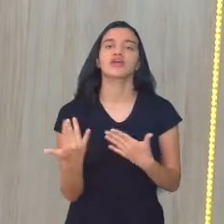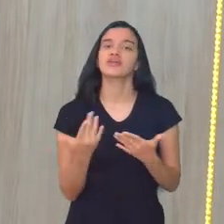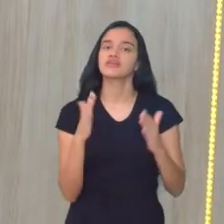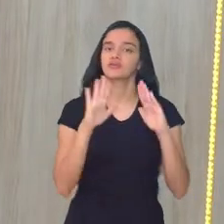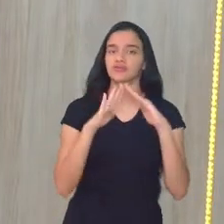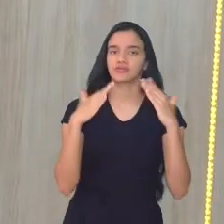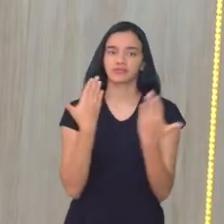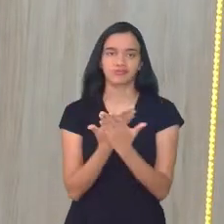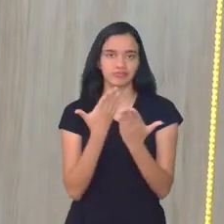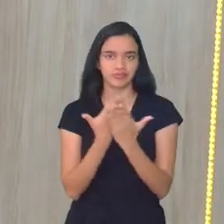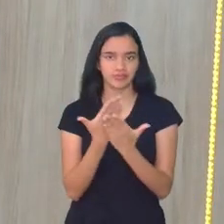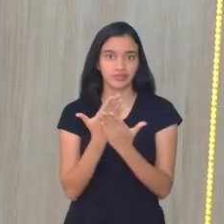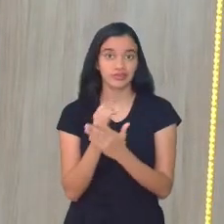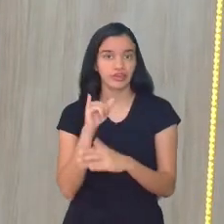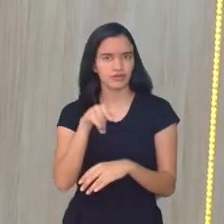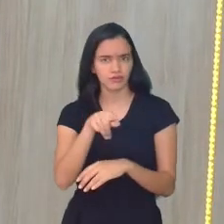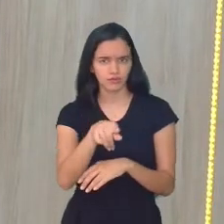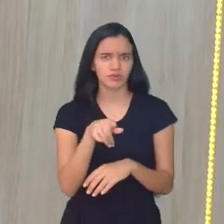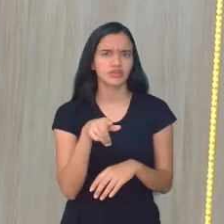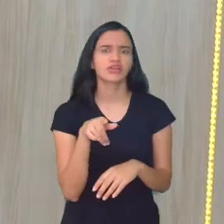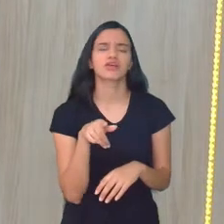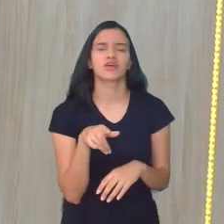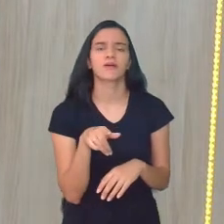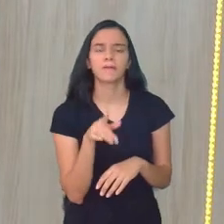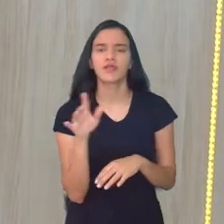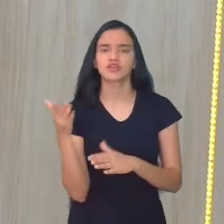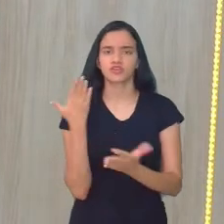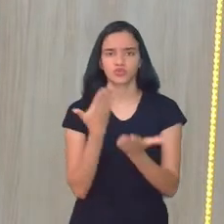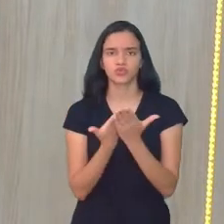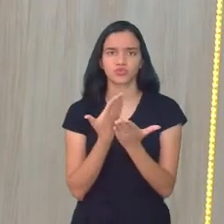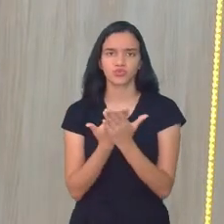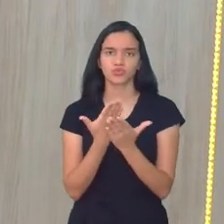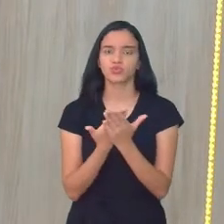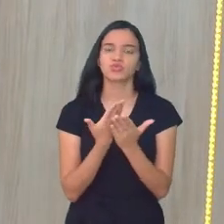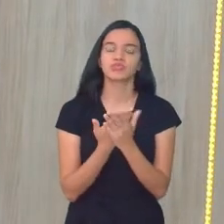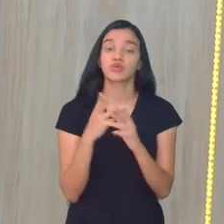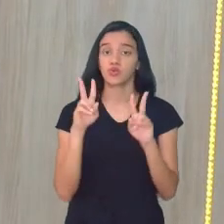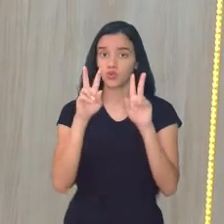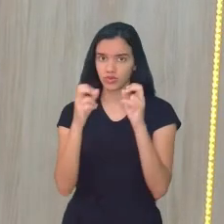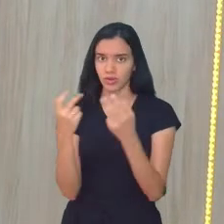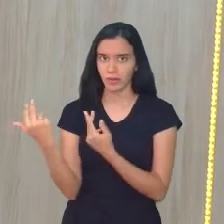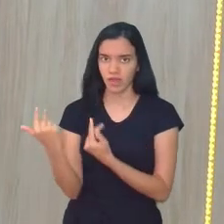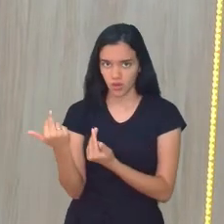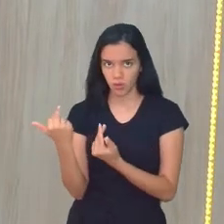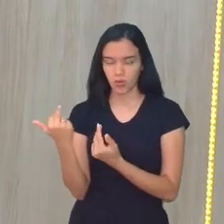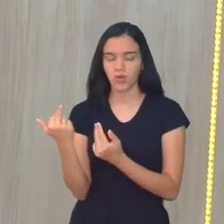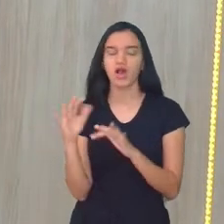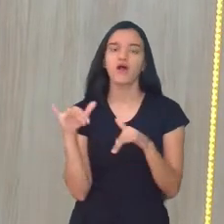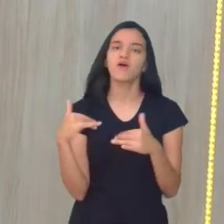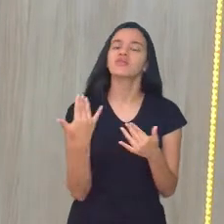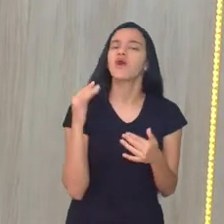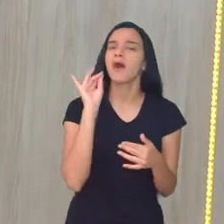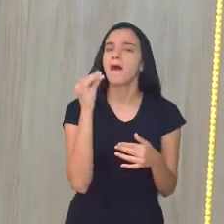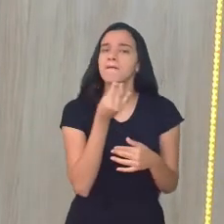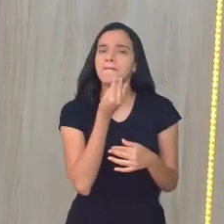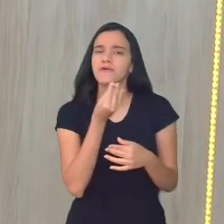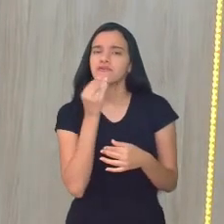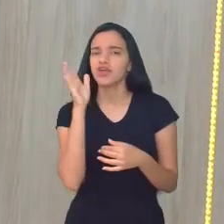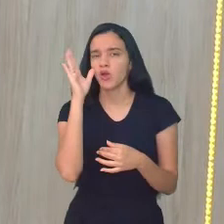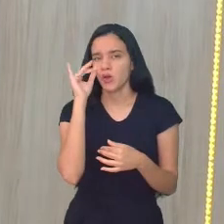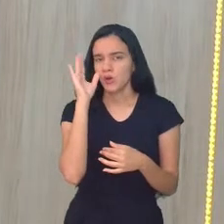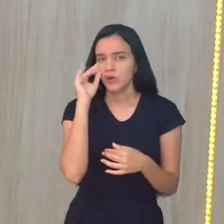sua escola. Se por acaso vocês já estão estudando esse mesmo tema lá com o professor de ciência, aproveita para levar a